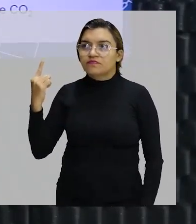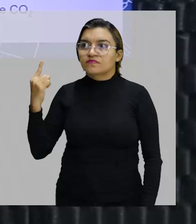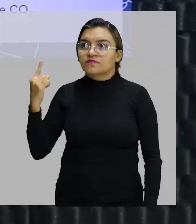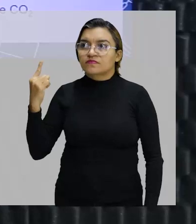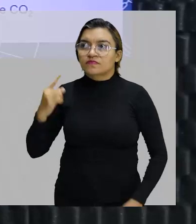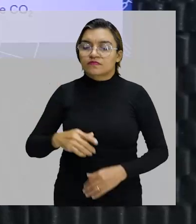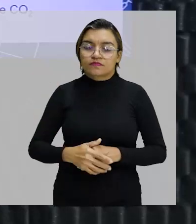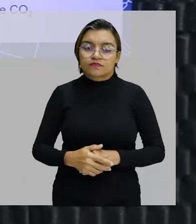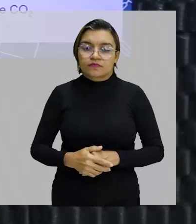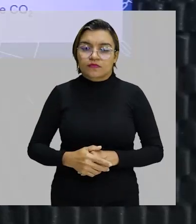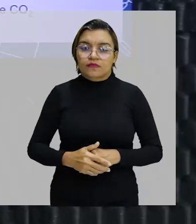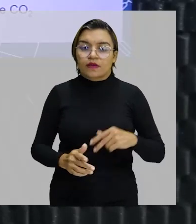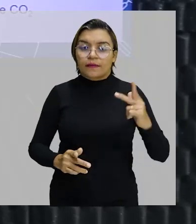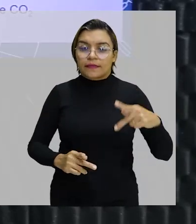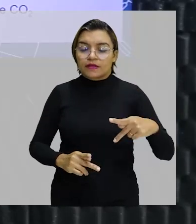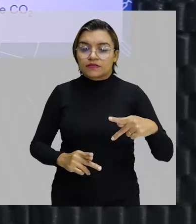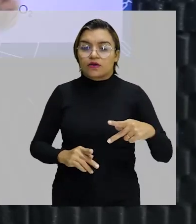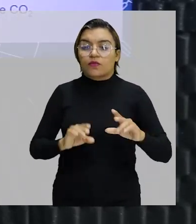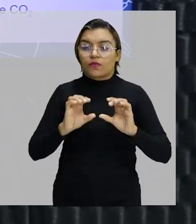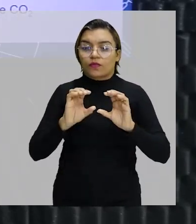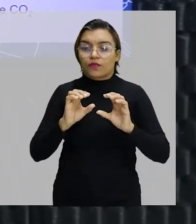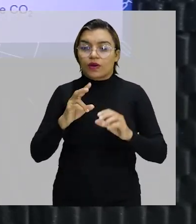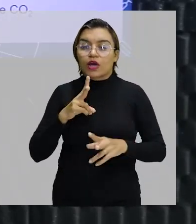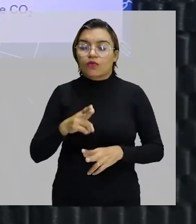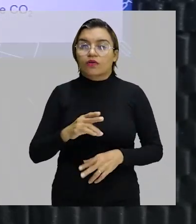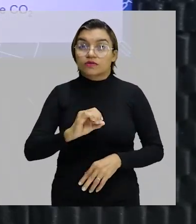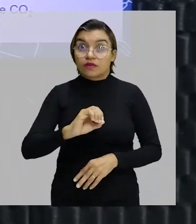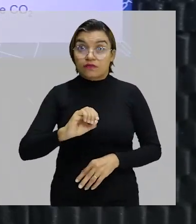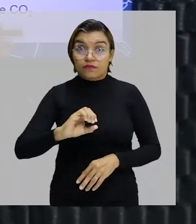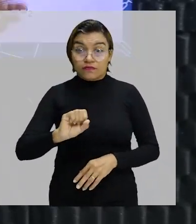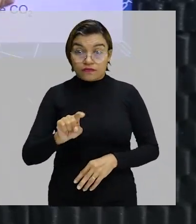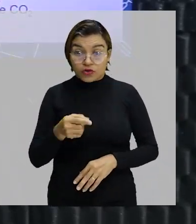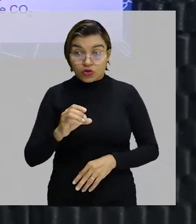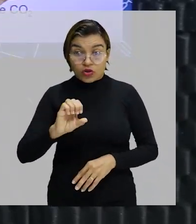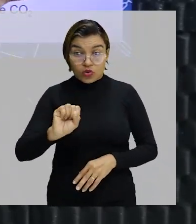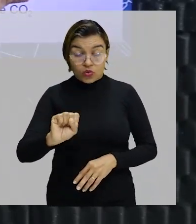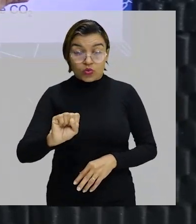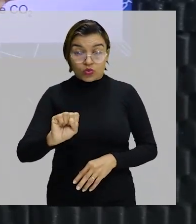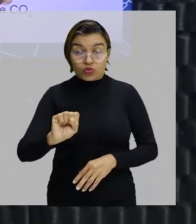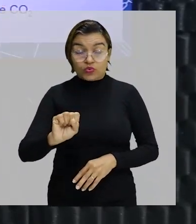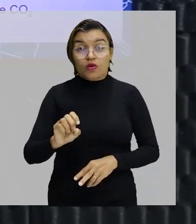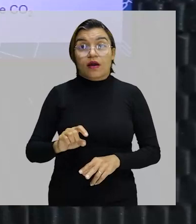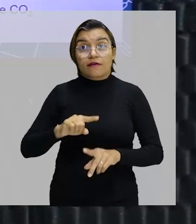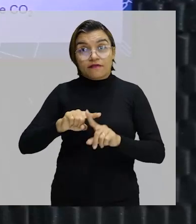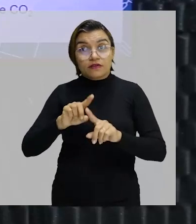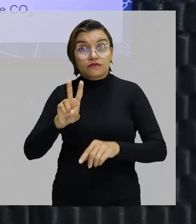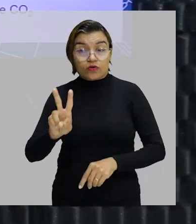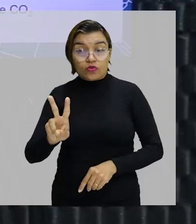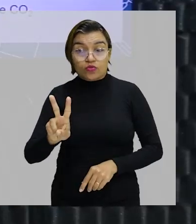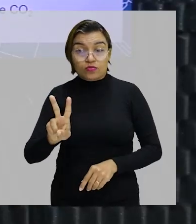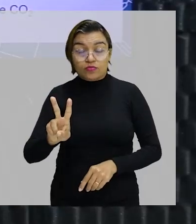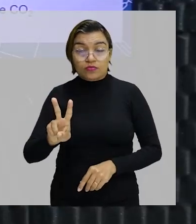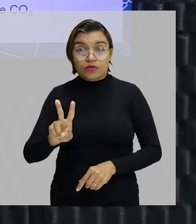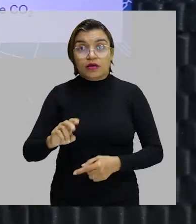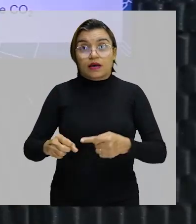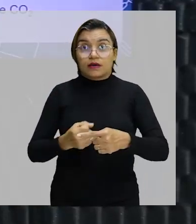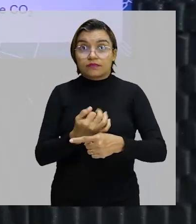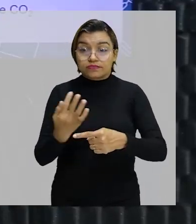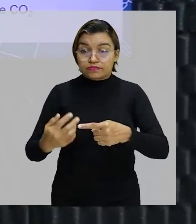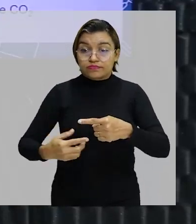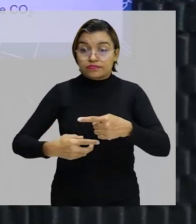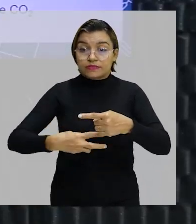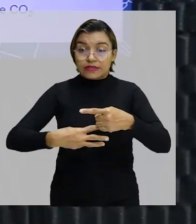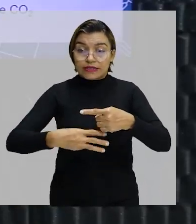finais, pressão final 0,8, volume nós vamos encontrar, e a temperatura final de 300